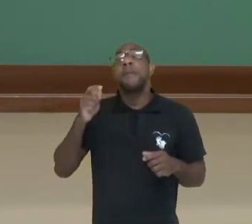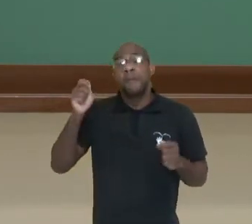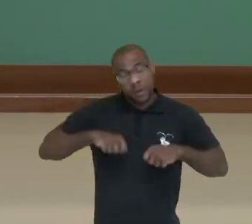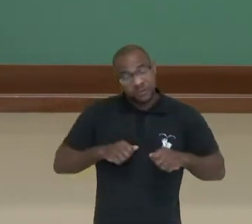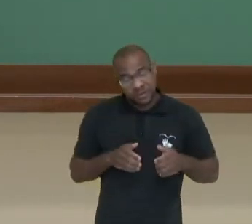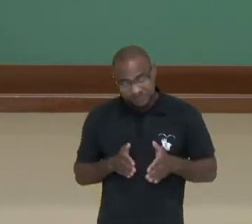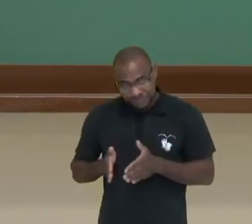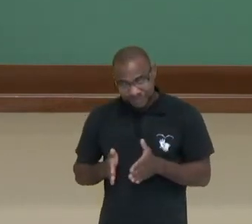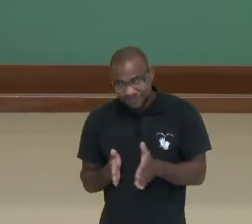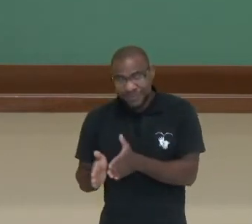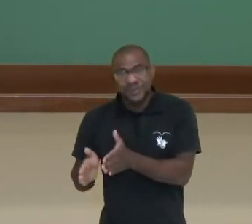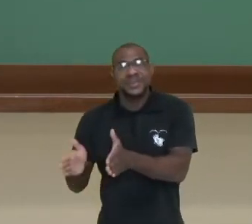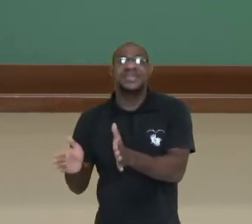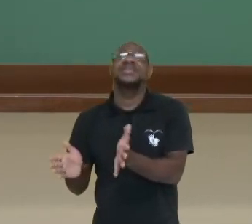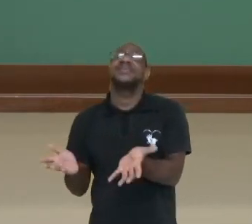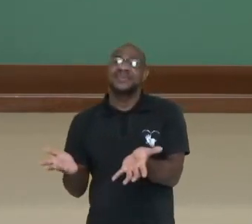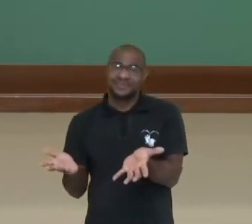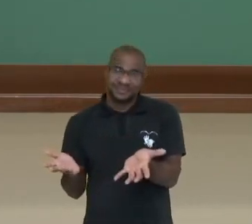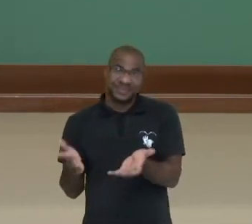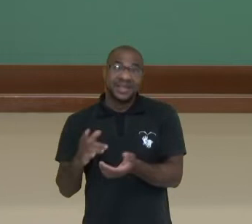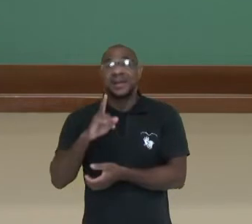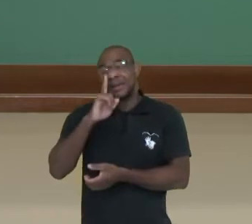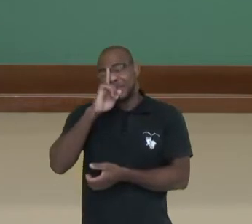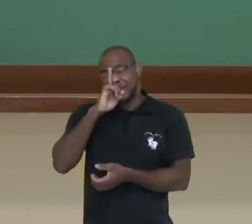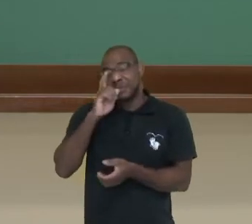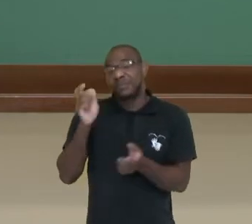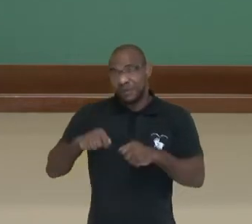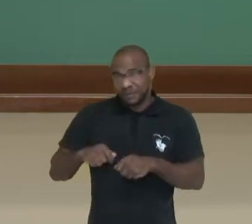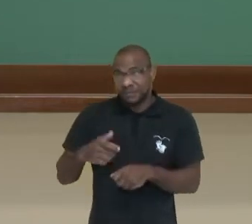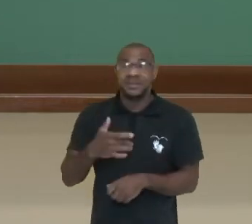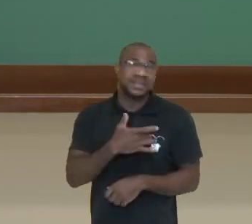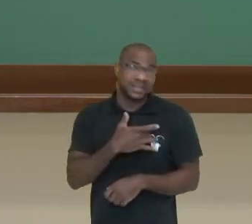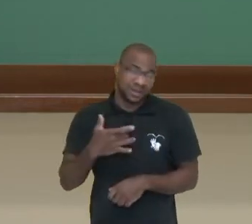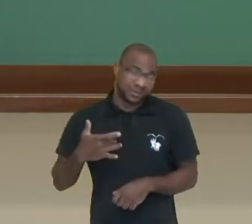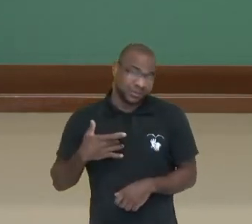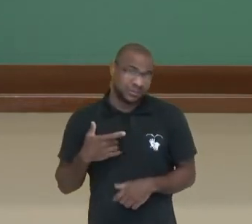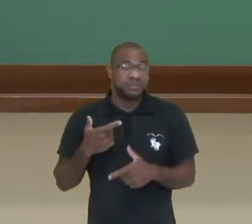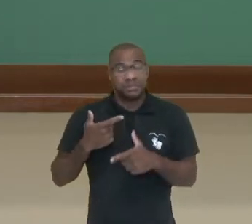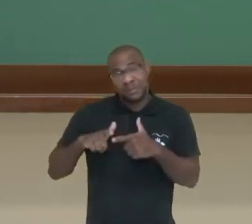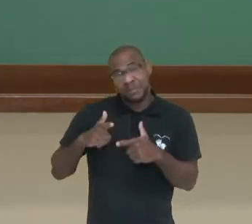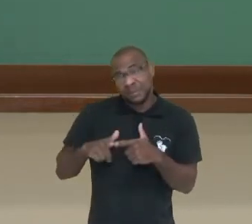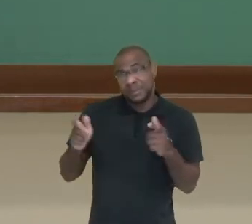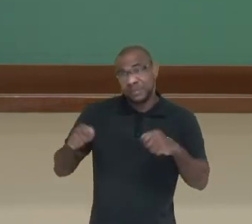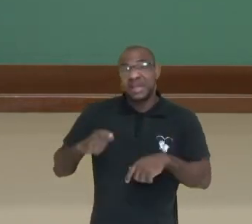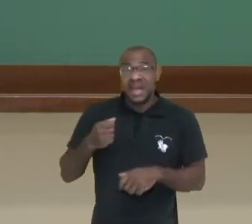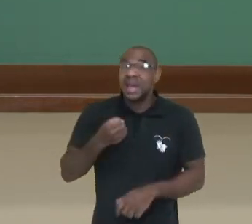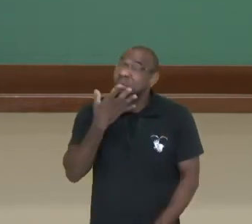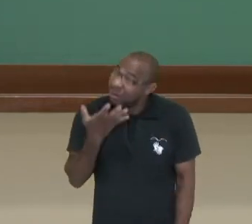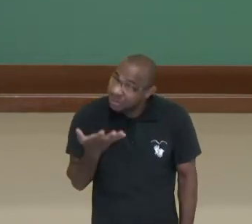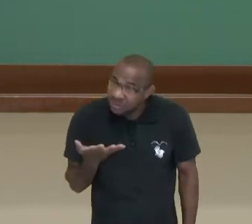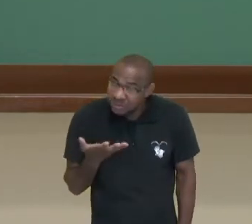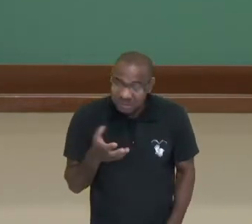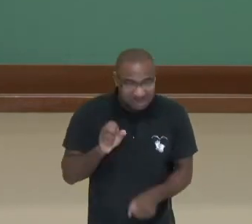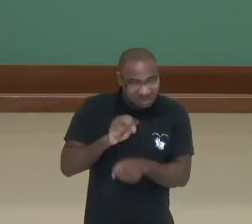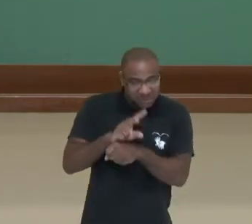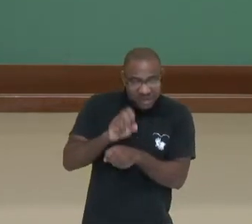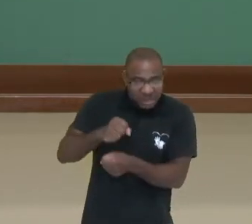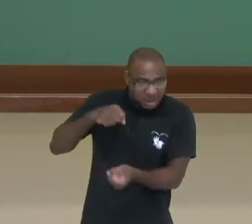vão contaminar o solo. E será que isso é uma coisa boa, amigo? Será que isso é legal, amiga? Pois é.